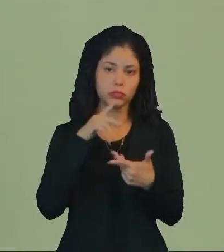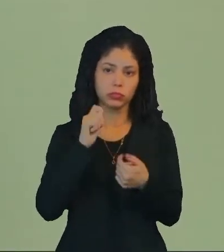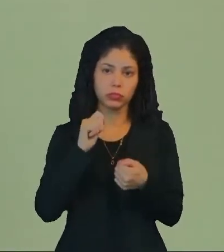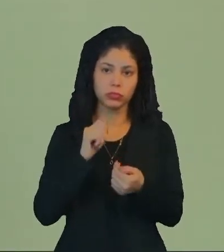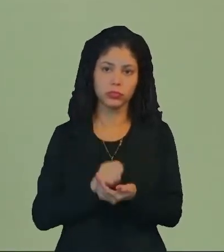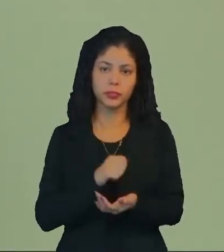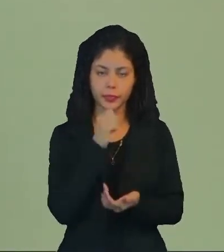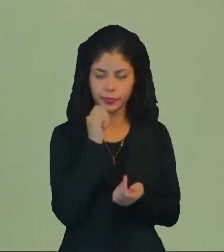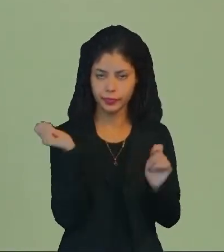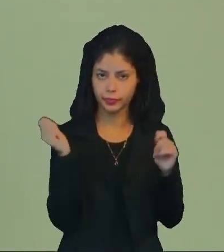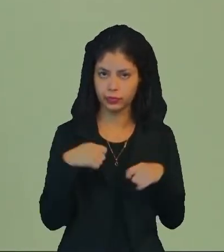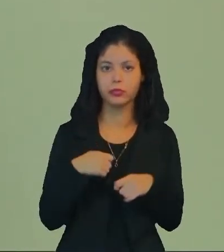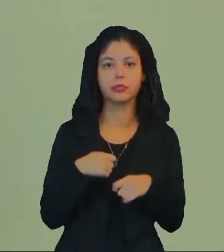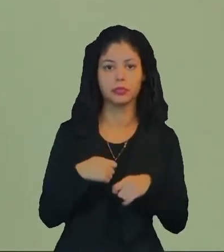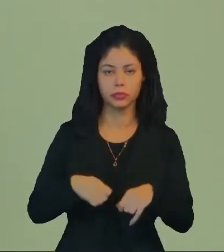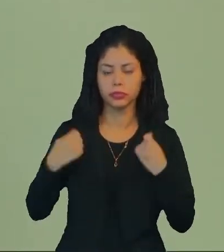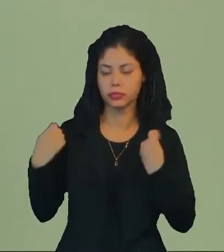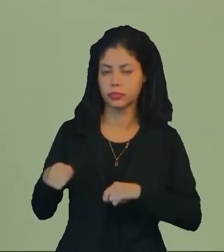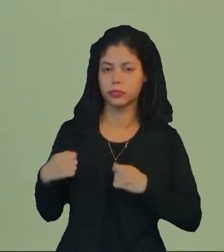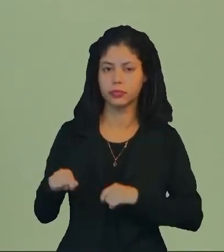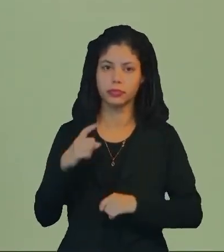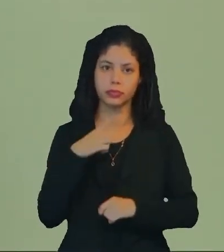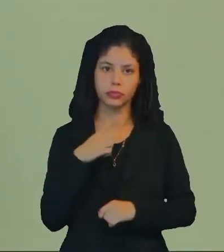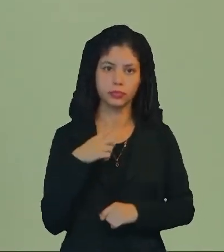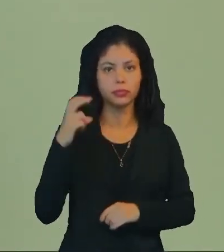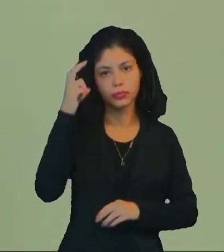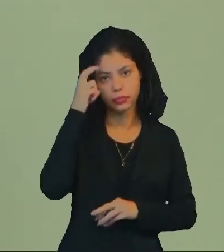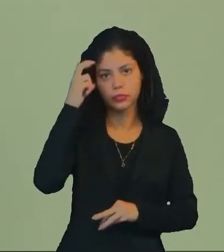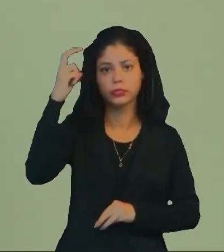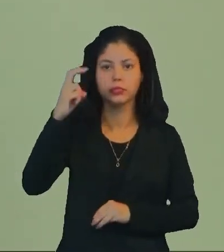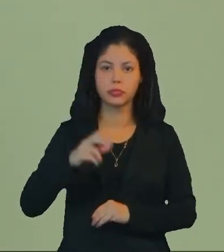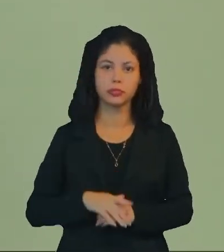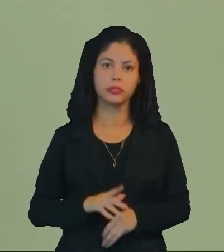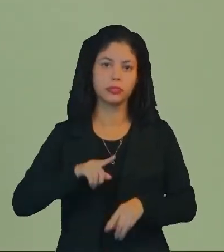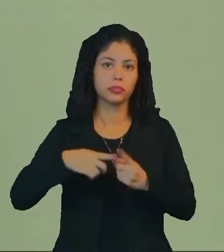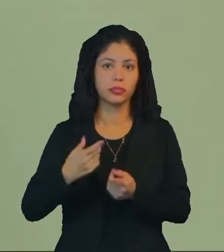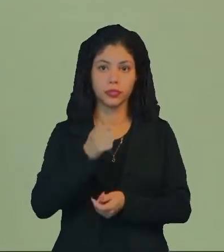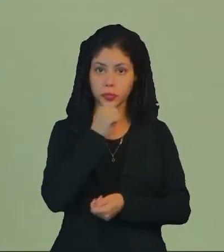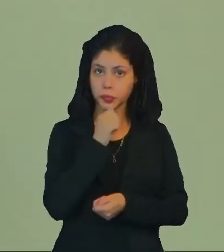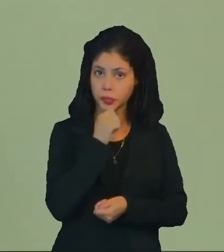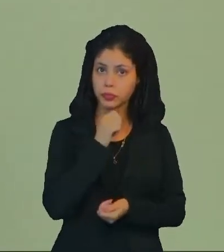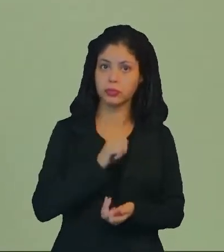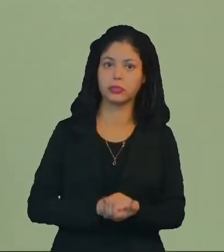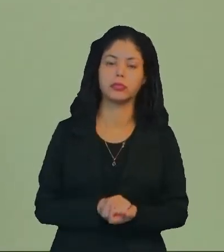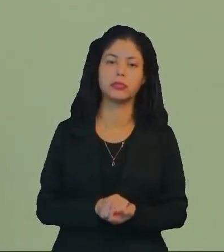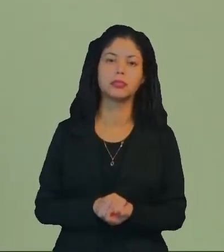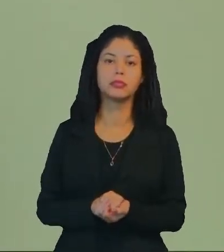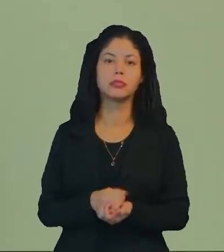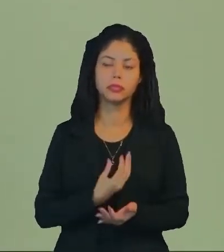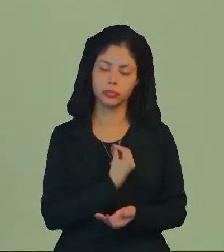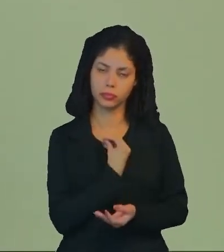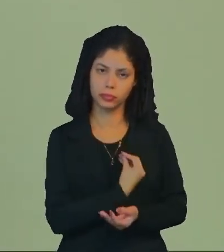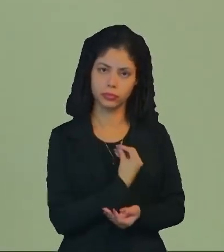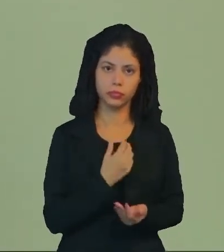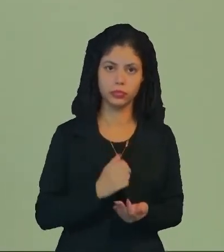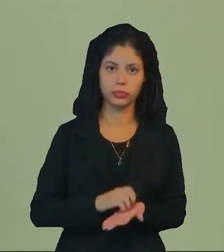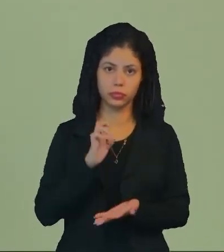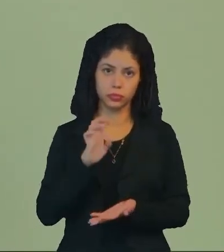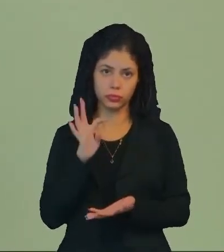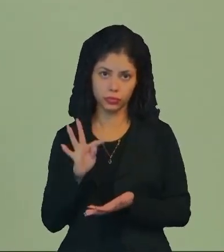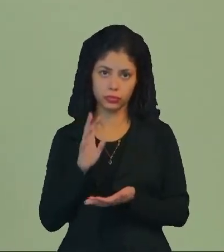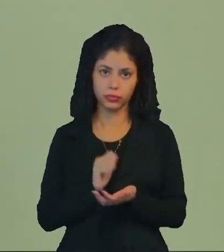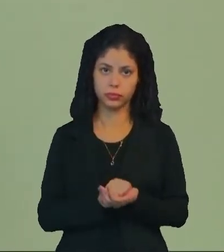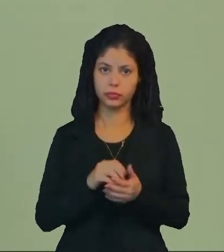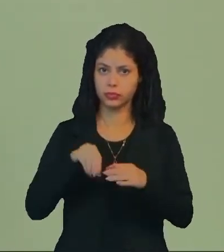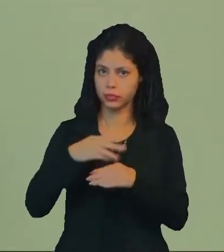Isso principalmente porque é necessário que tenha uma inteligência. Então não se sabe ainda se existe essa vida extraterrestre inteligente